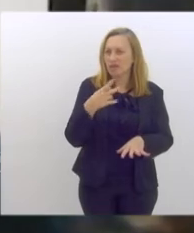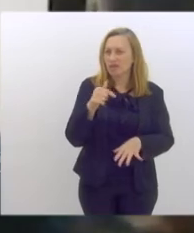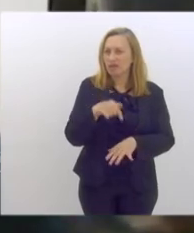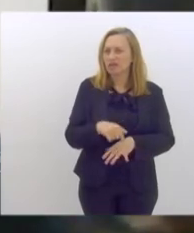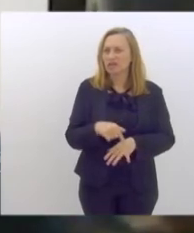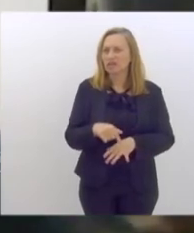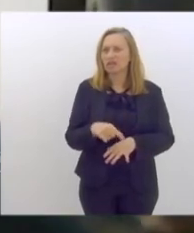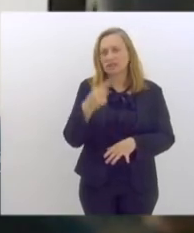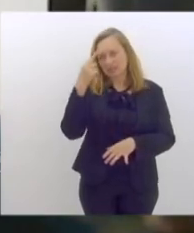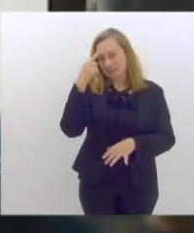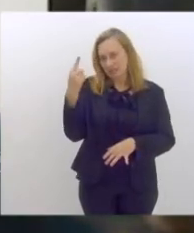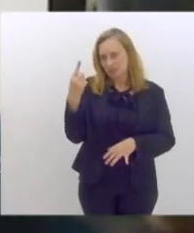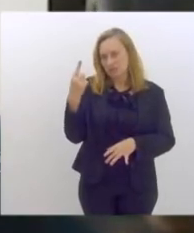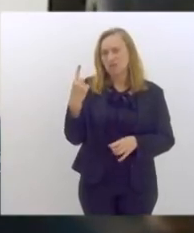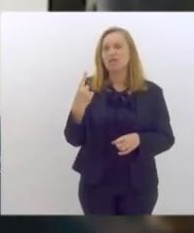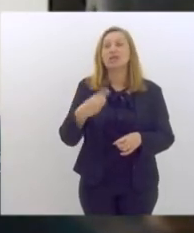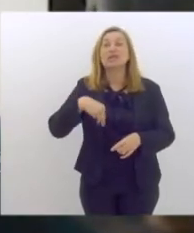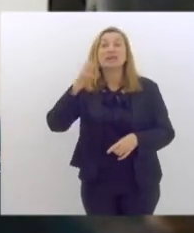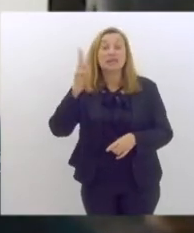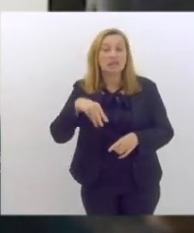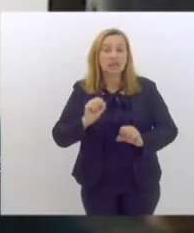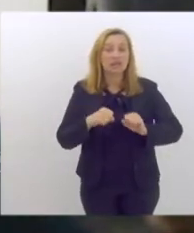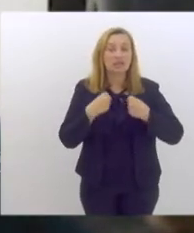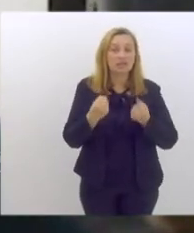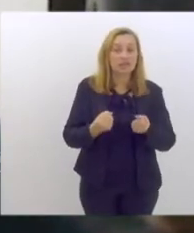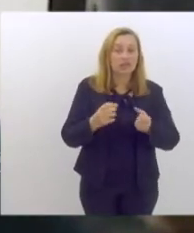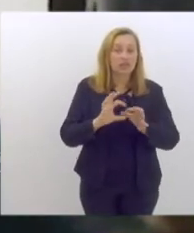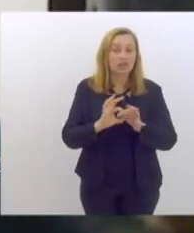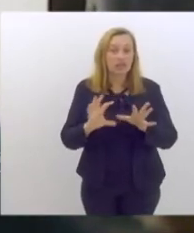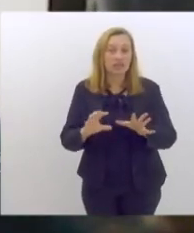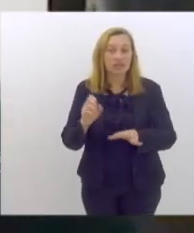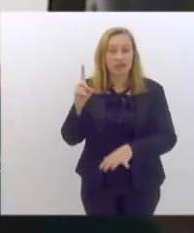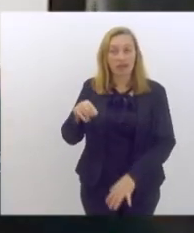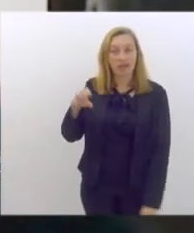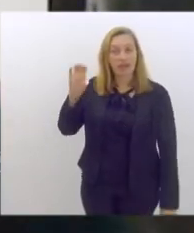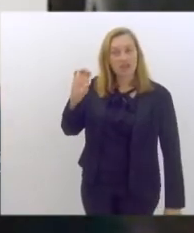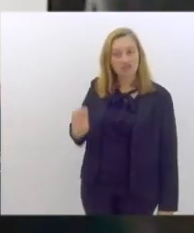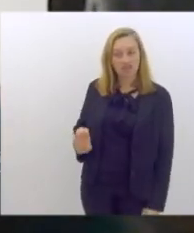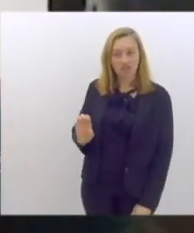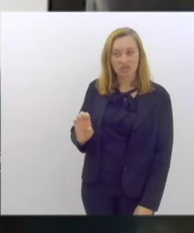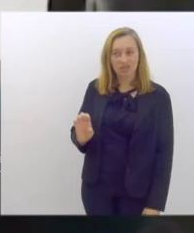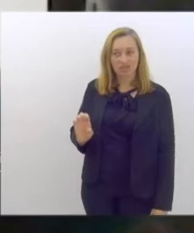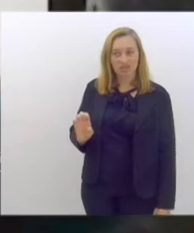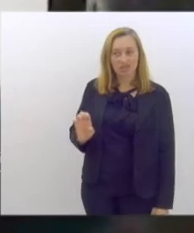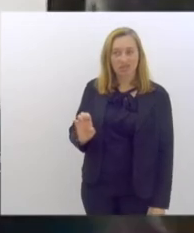Prefeito ideológico e quem defende a livre iniciativa e esquerda